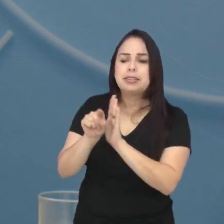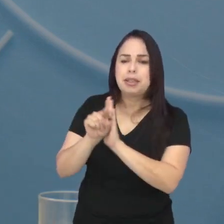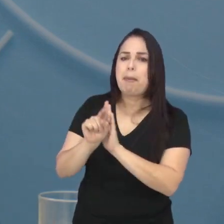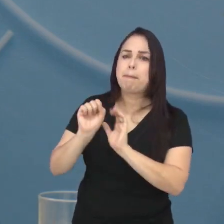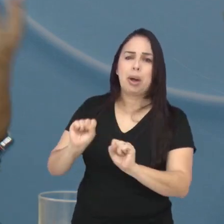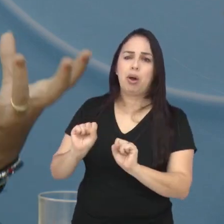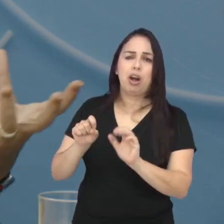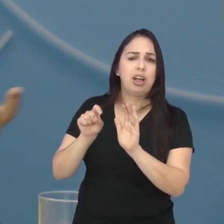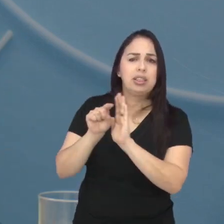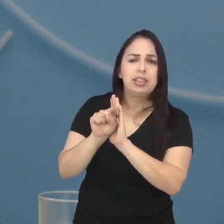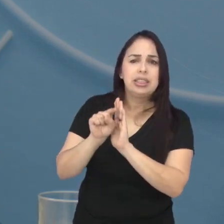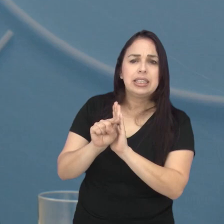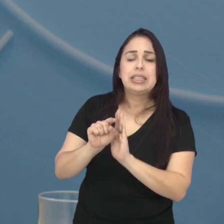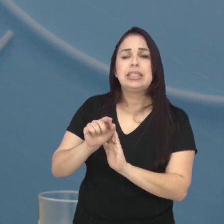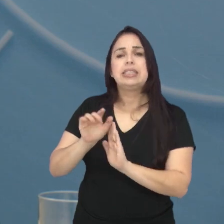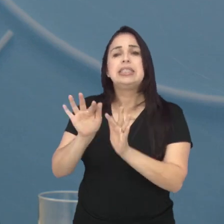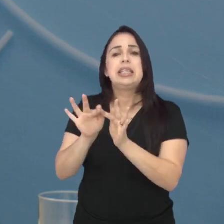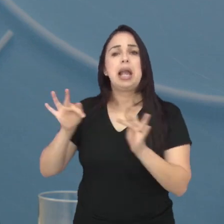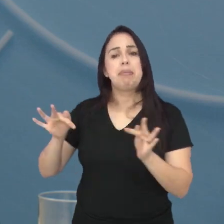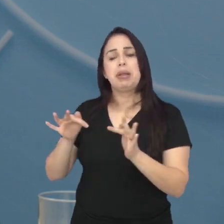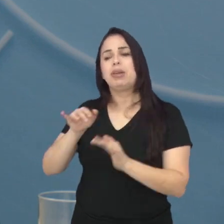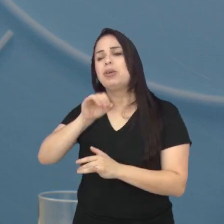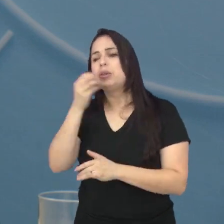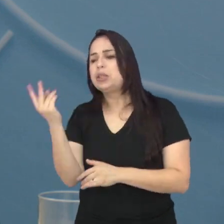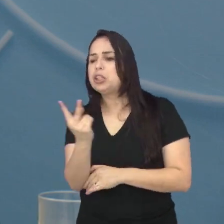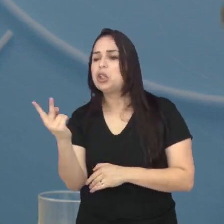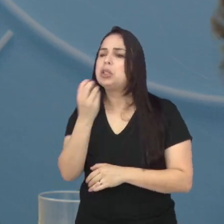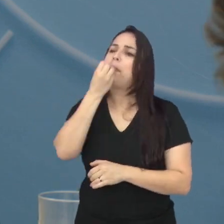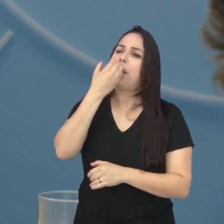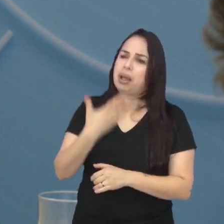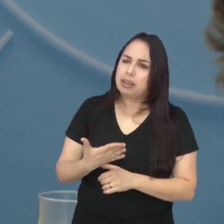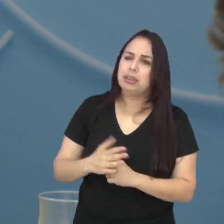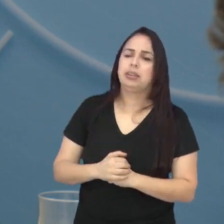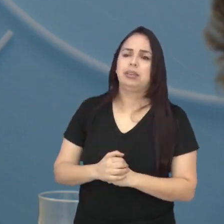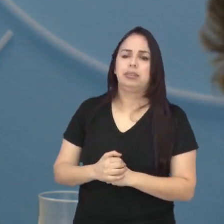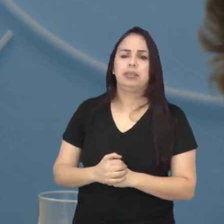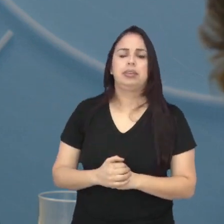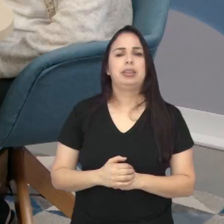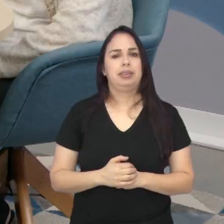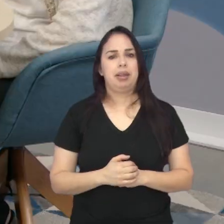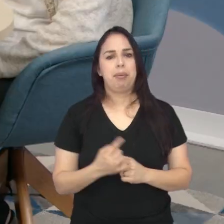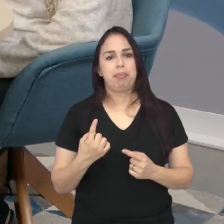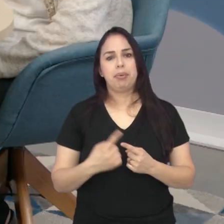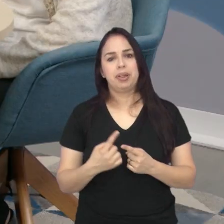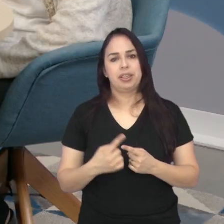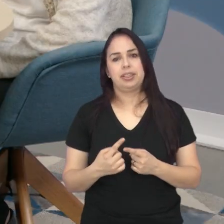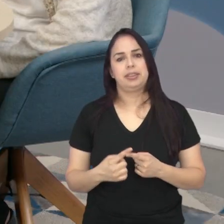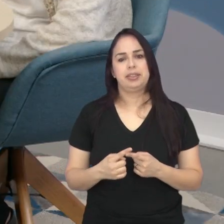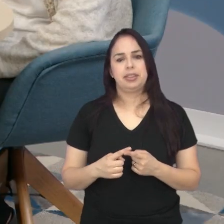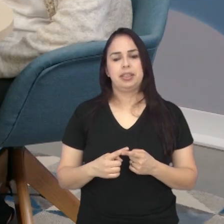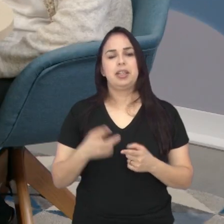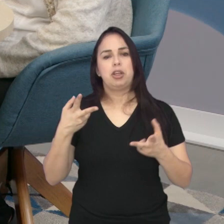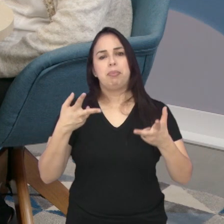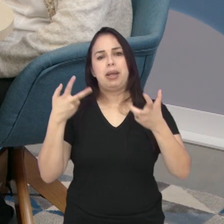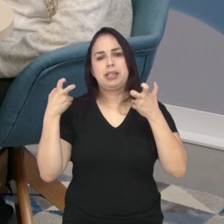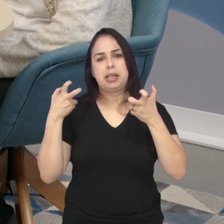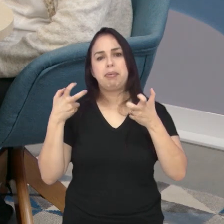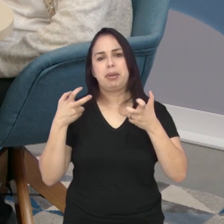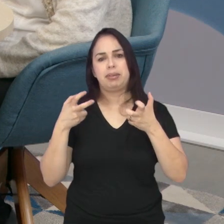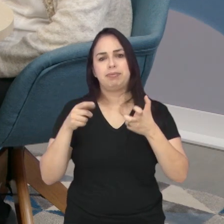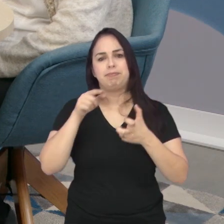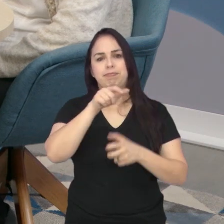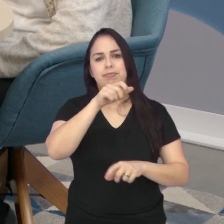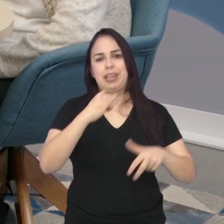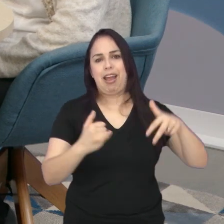talvez indiretas, se for uma pessoa mais íntima, e aí, como vocês estão, como tá tudo lá, tá tudo bem? Até porque alguns sinais acabam sendo, a gente falou,